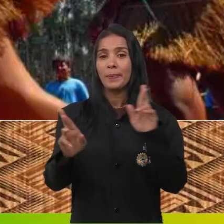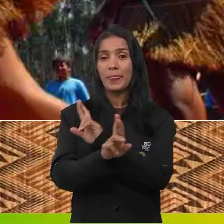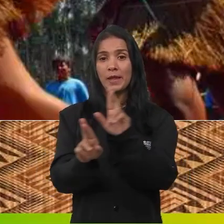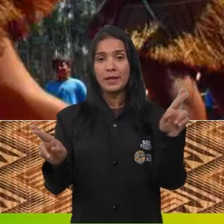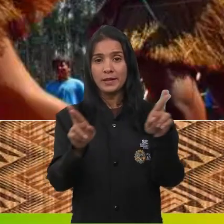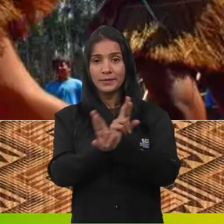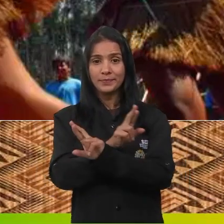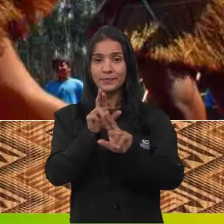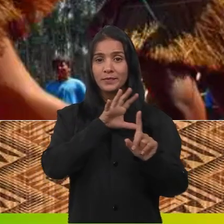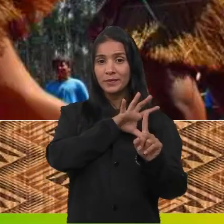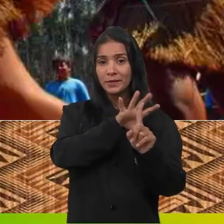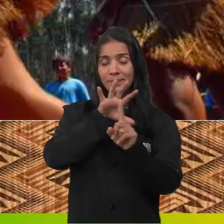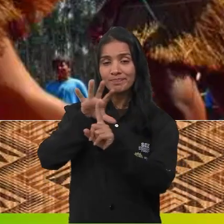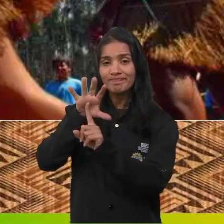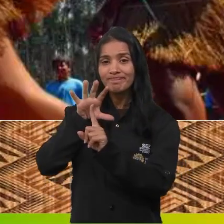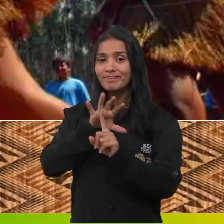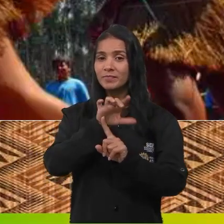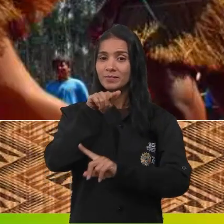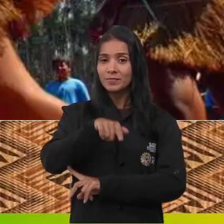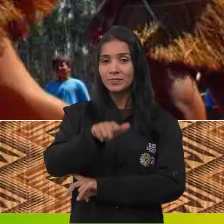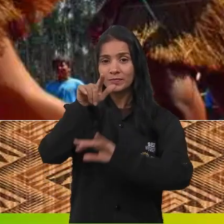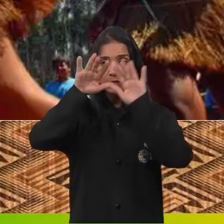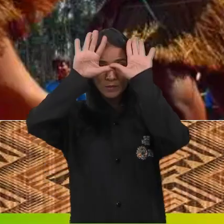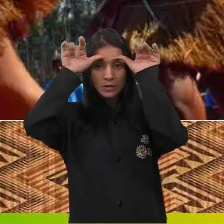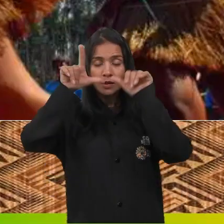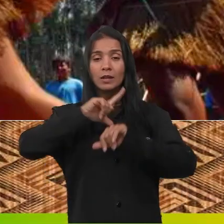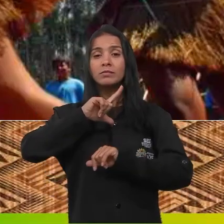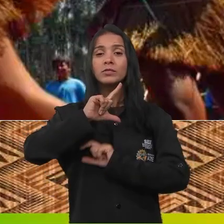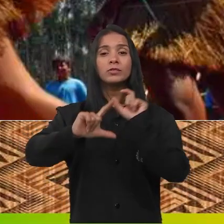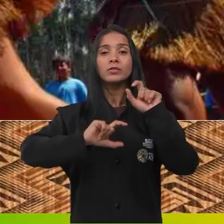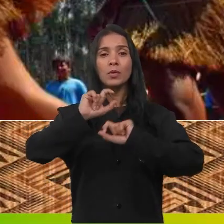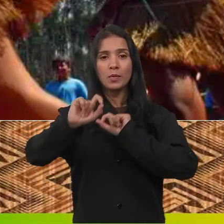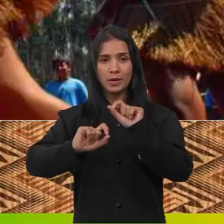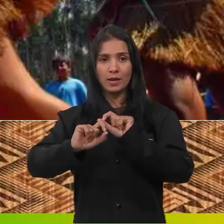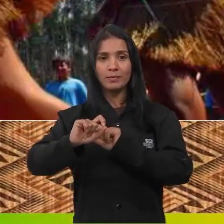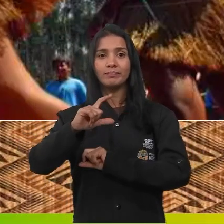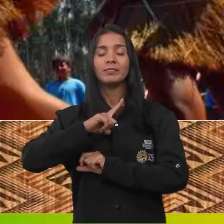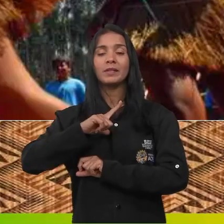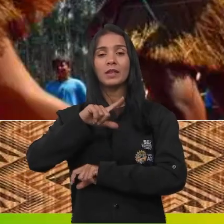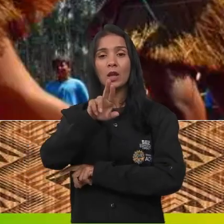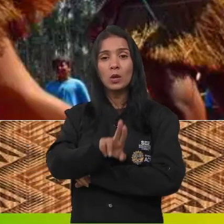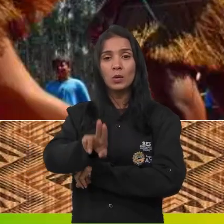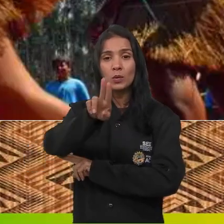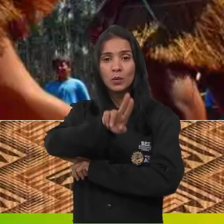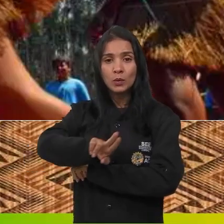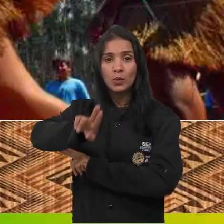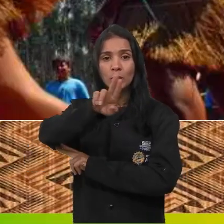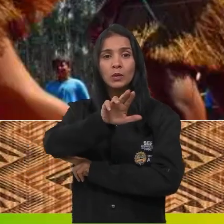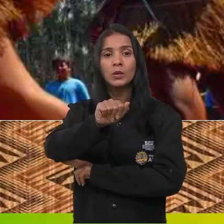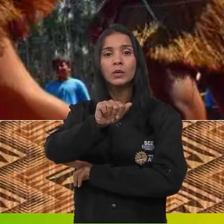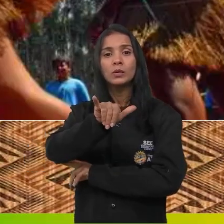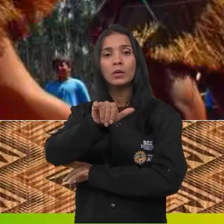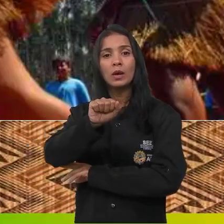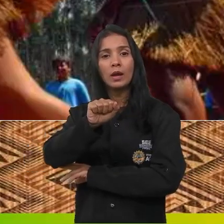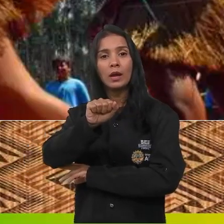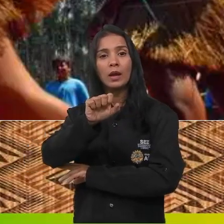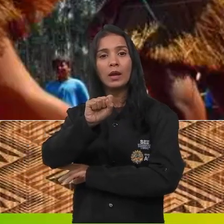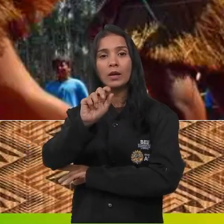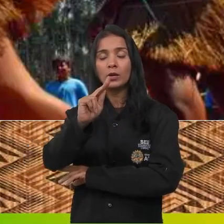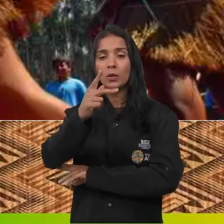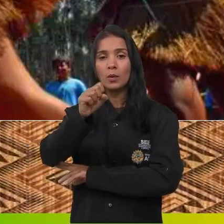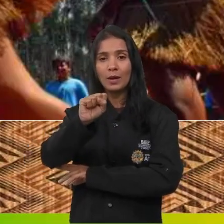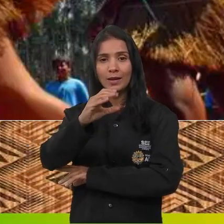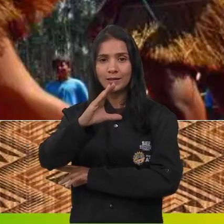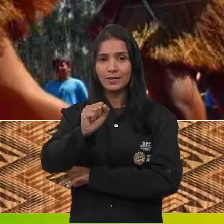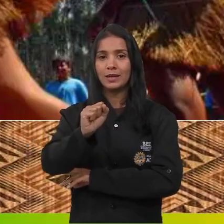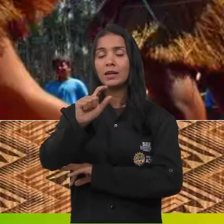das culturas indígenas aqui no Acre, nós temos o uso ritual da ayahuasca, que